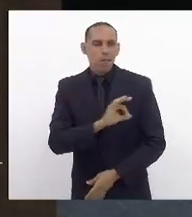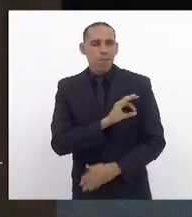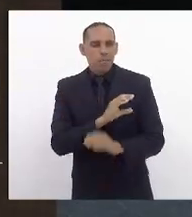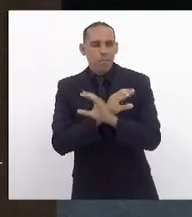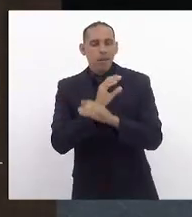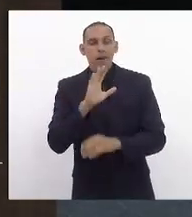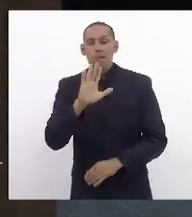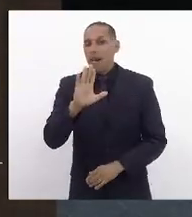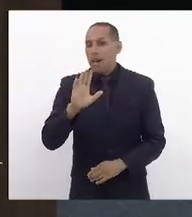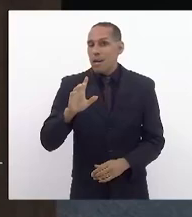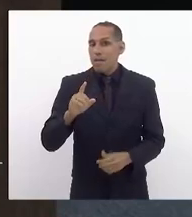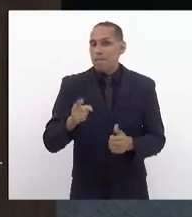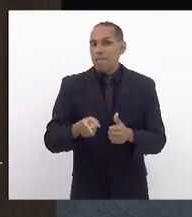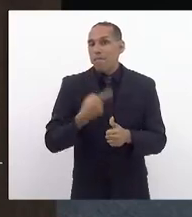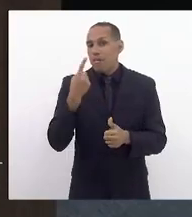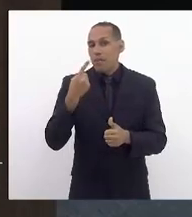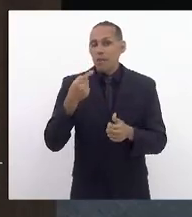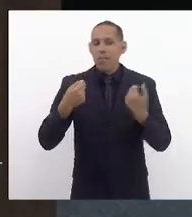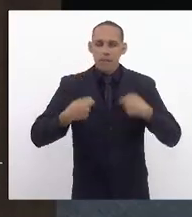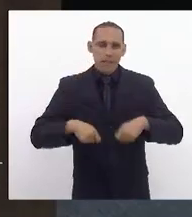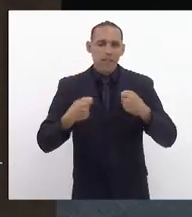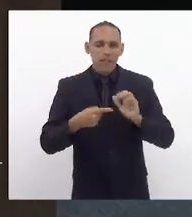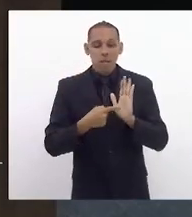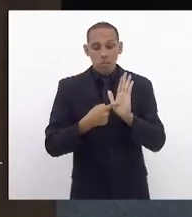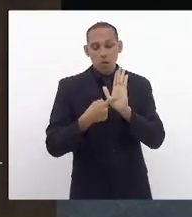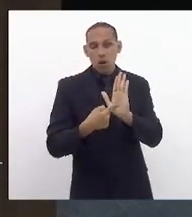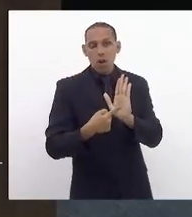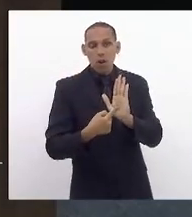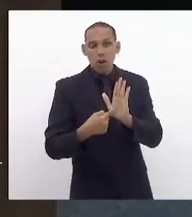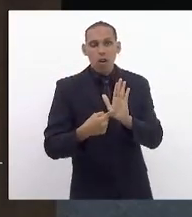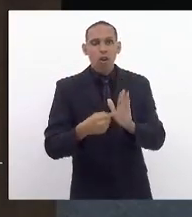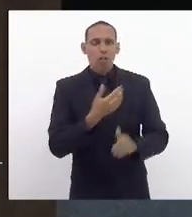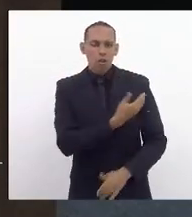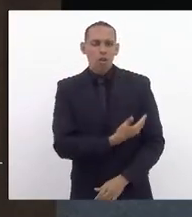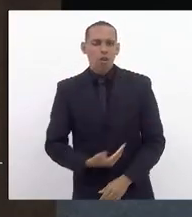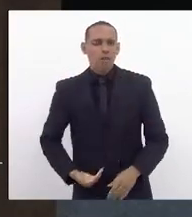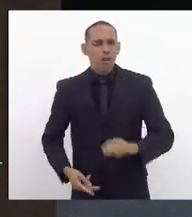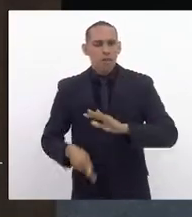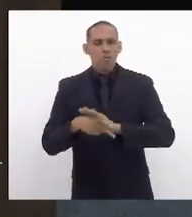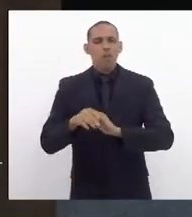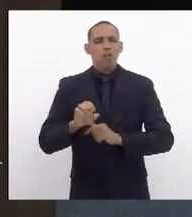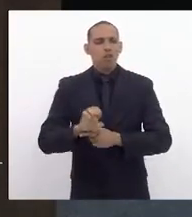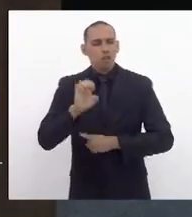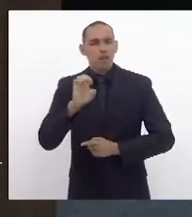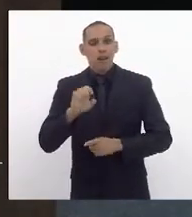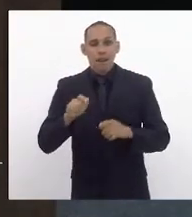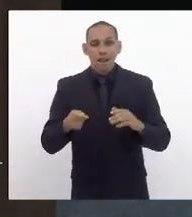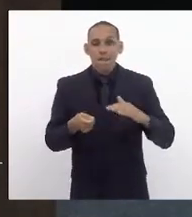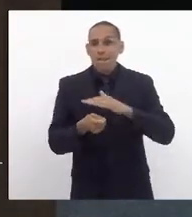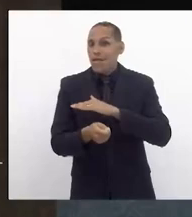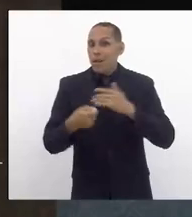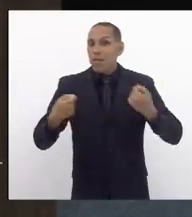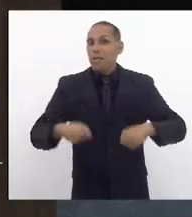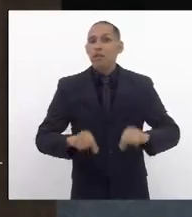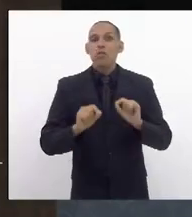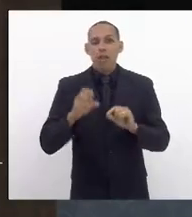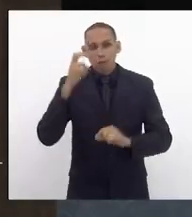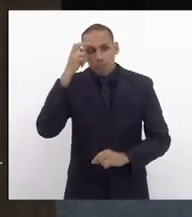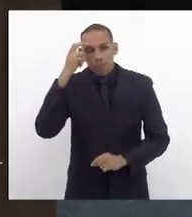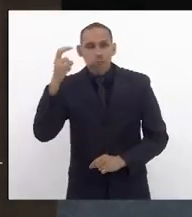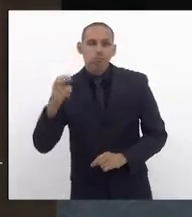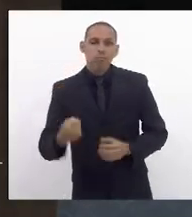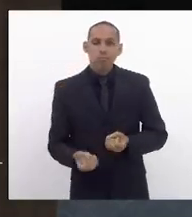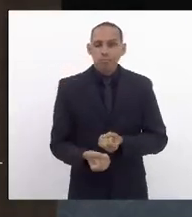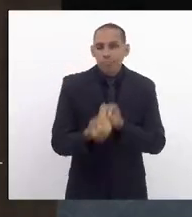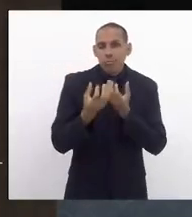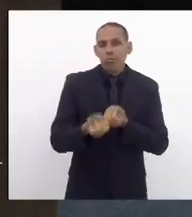gente precisa apontar para o governo do Estado que precisa investir em inteligência, em informação